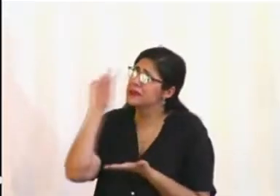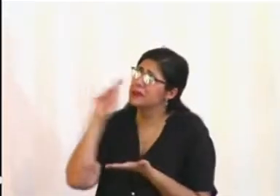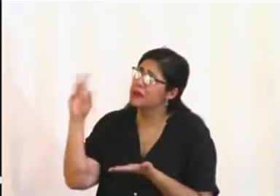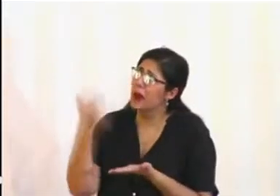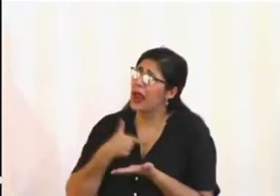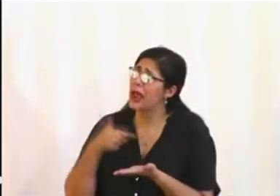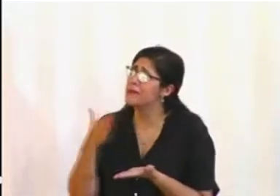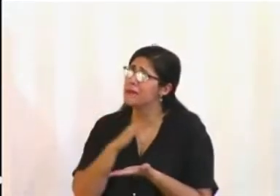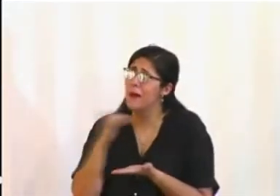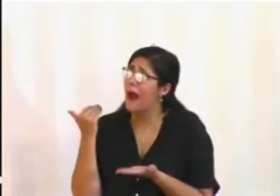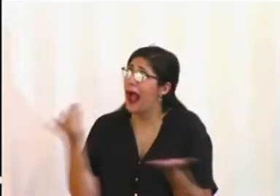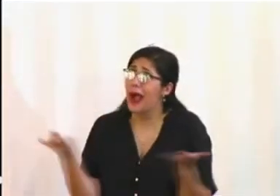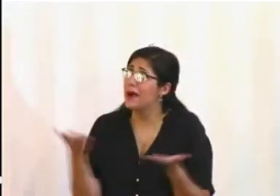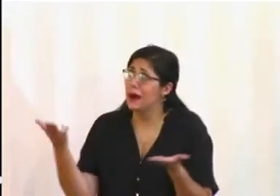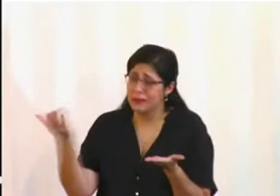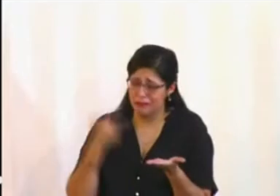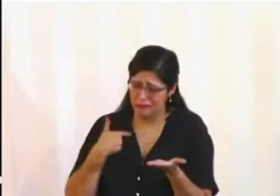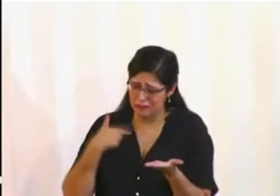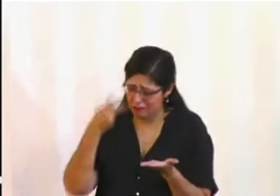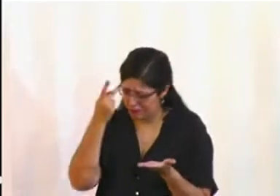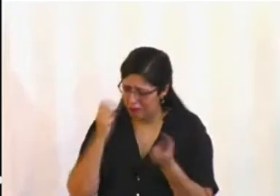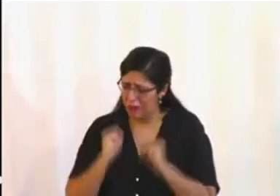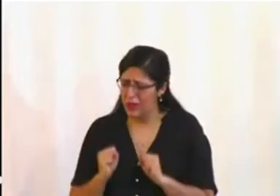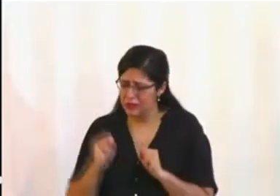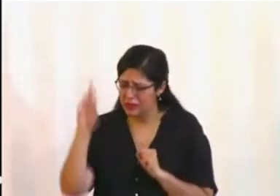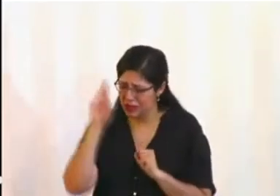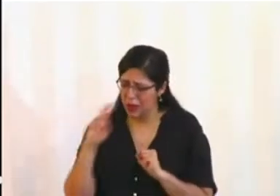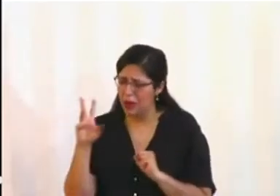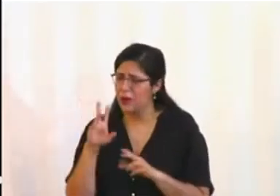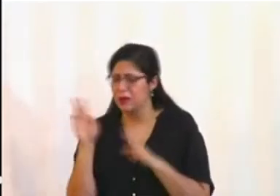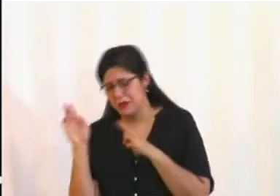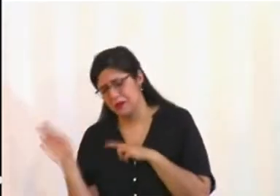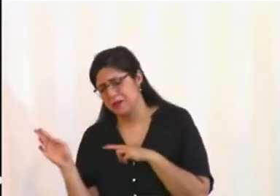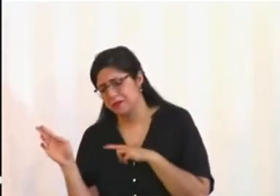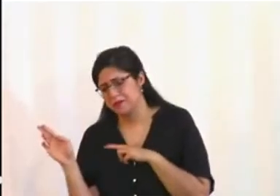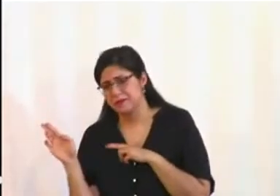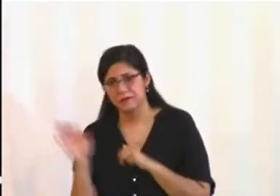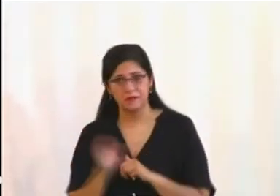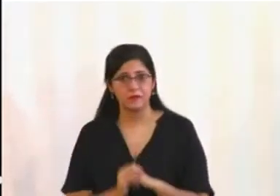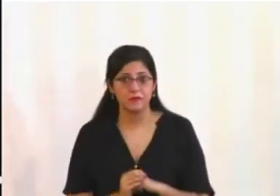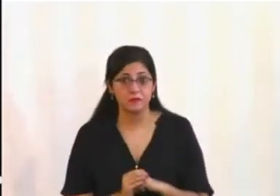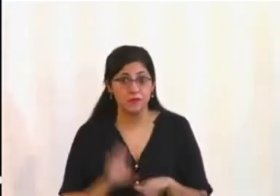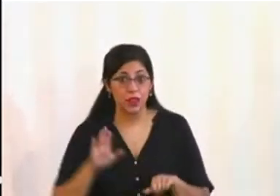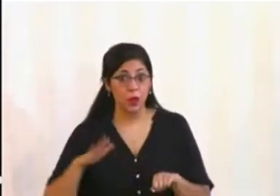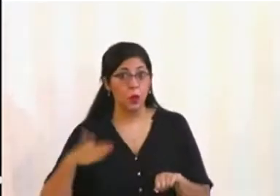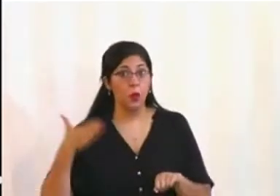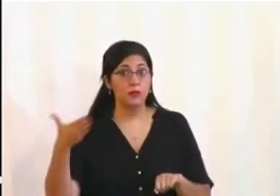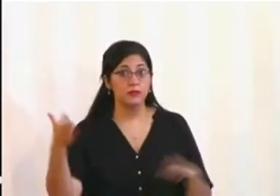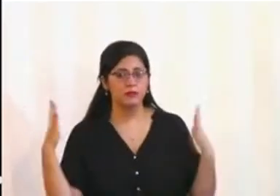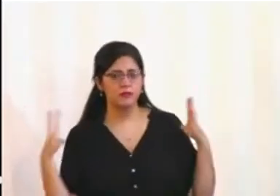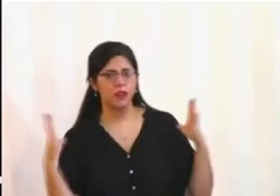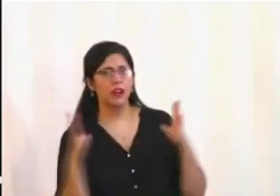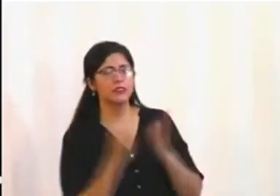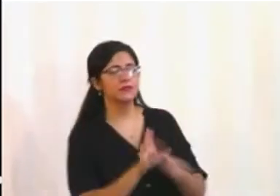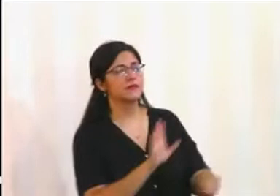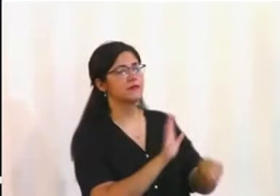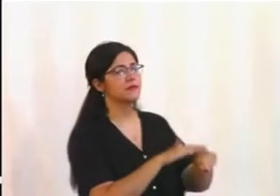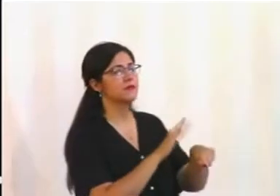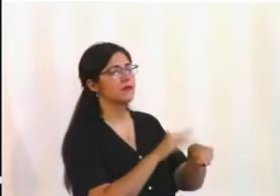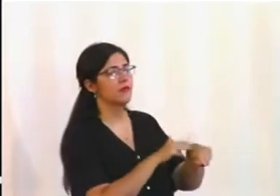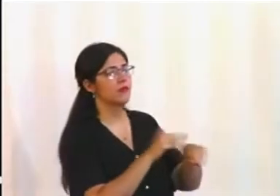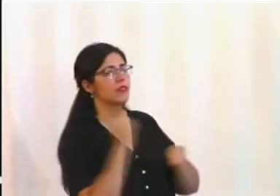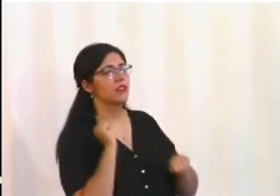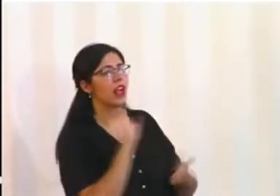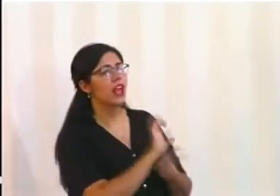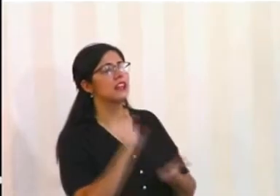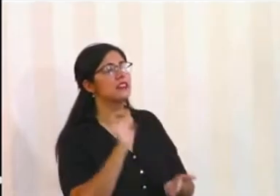melhor do que meus pais. Deitou-se e dormiu debaixo do zimbro. Eis que um anjo o tocou e lhe disse: Levanta-te e